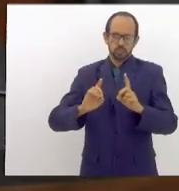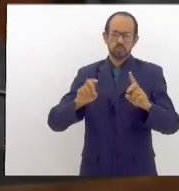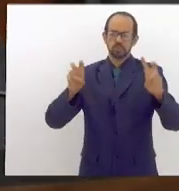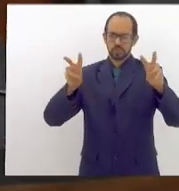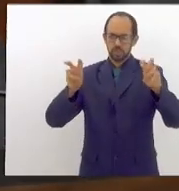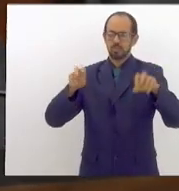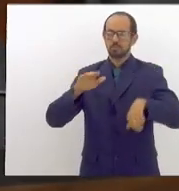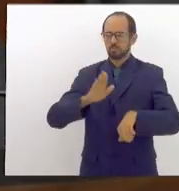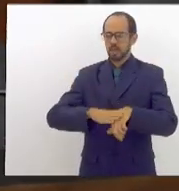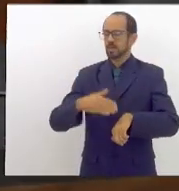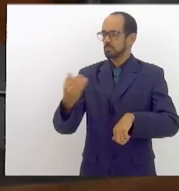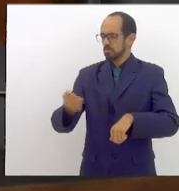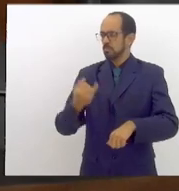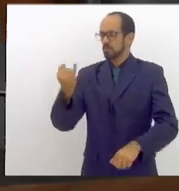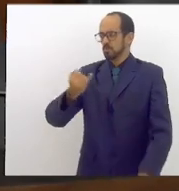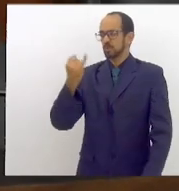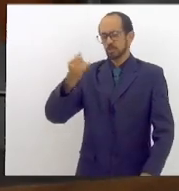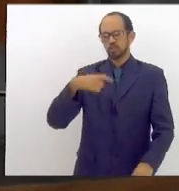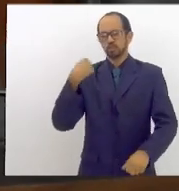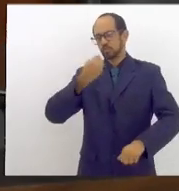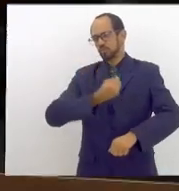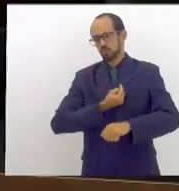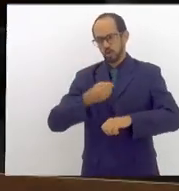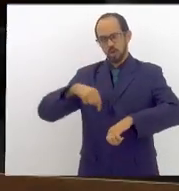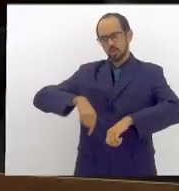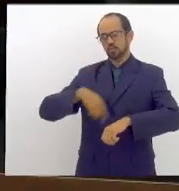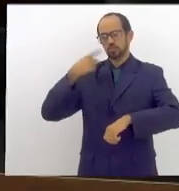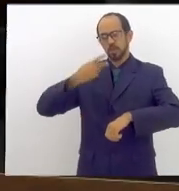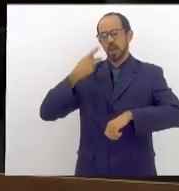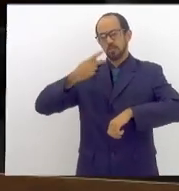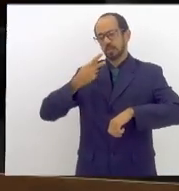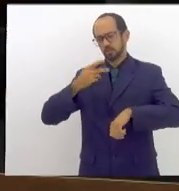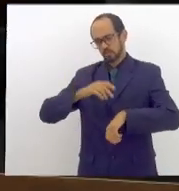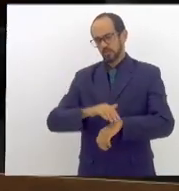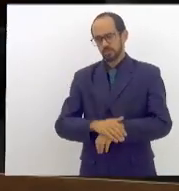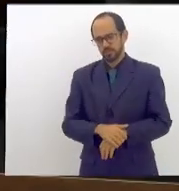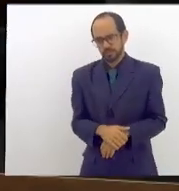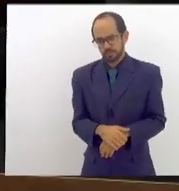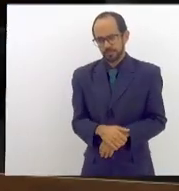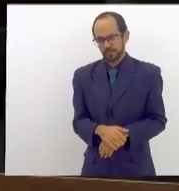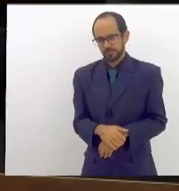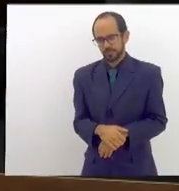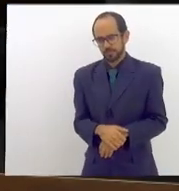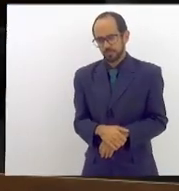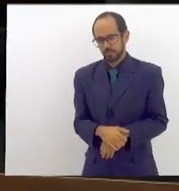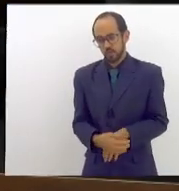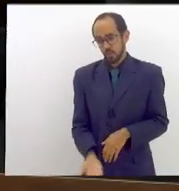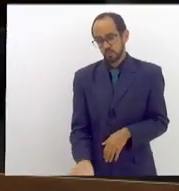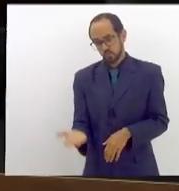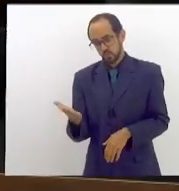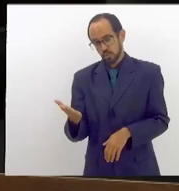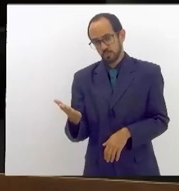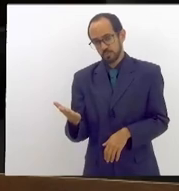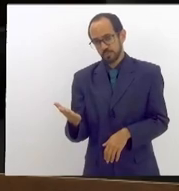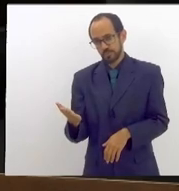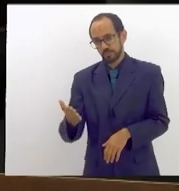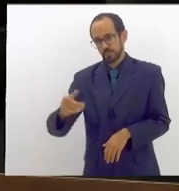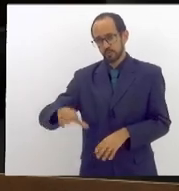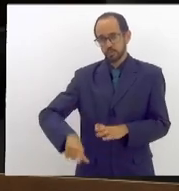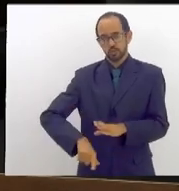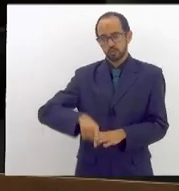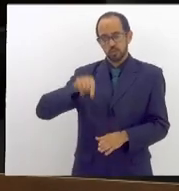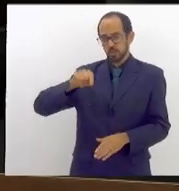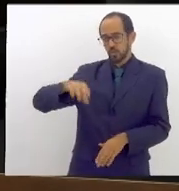relevantes do nosso Parlamento o Senhor deu prioridade